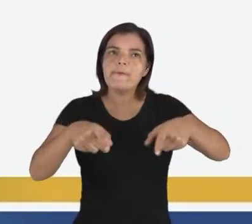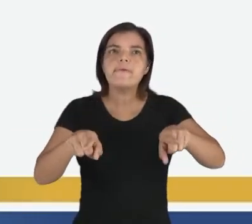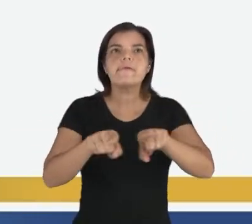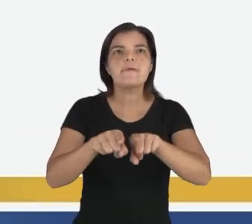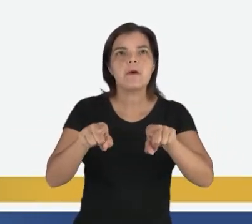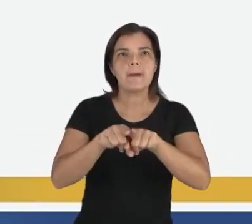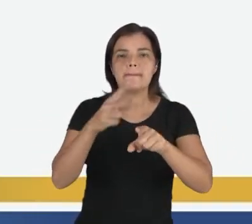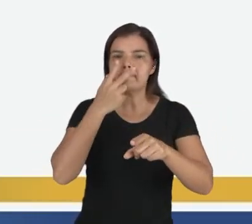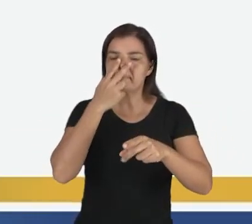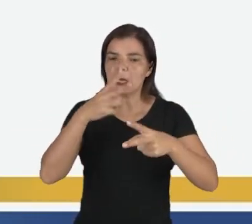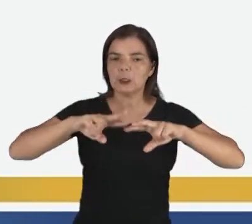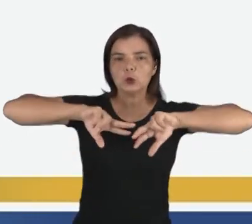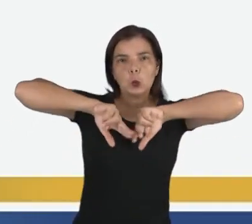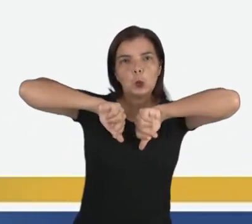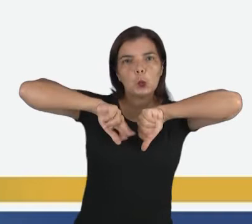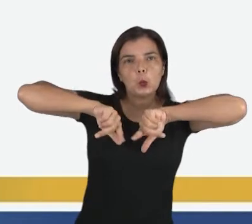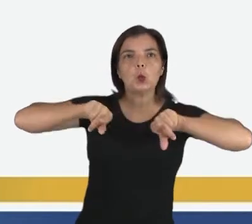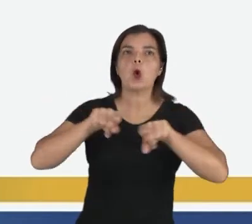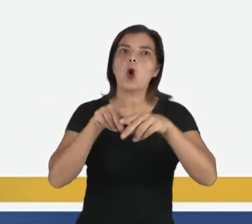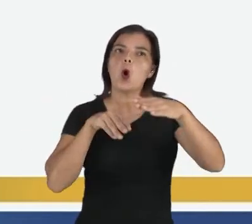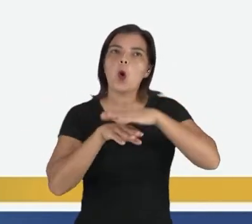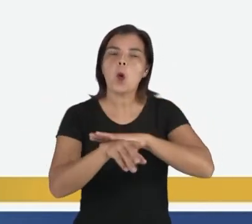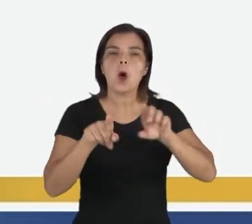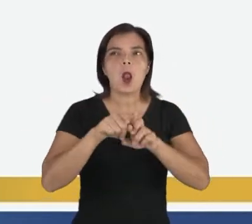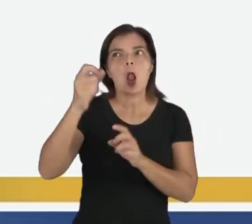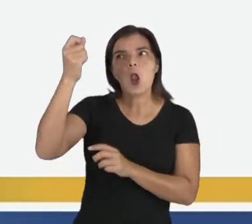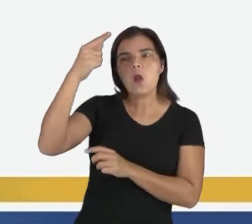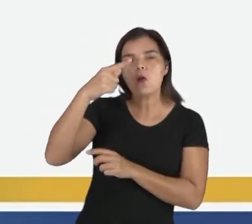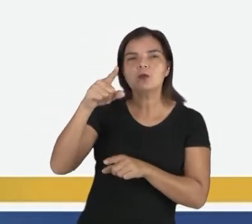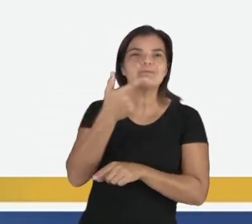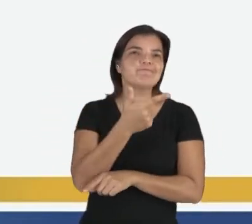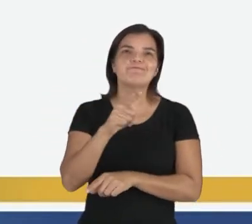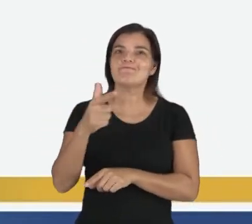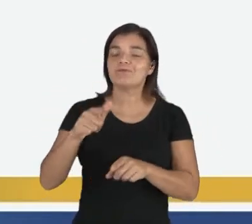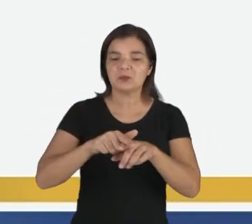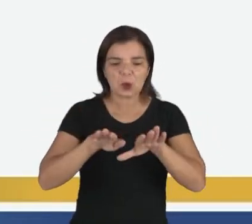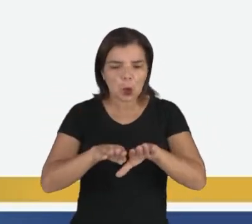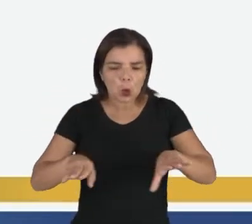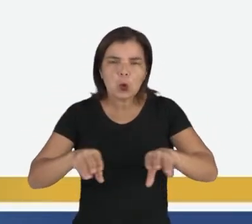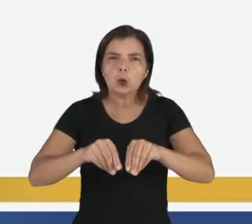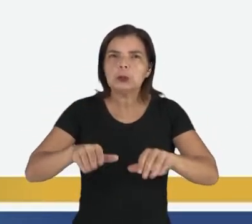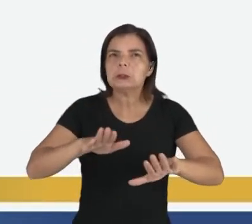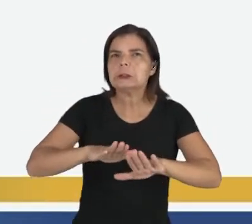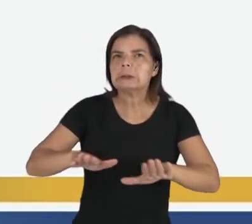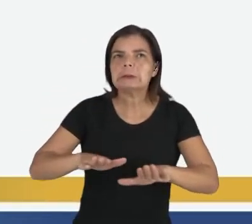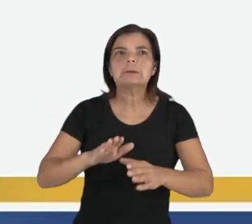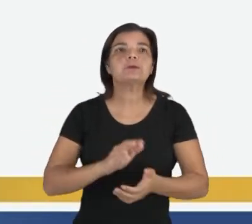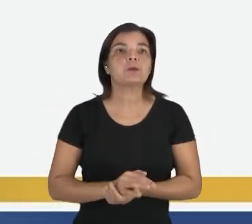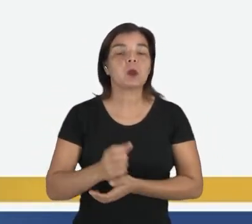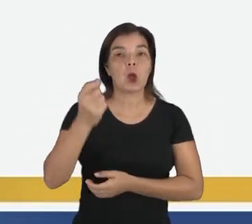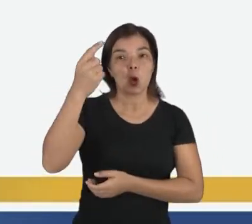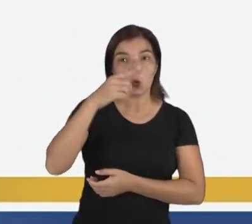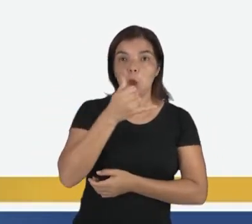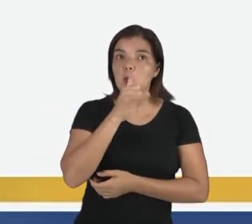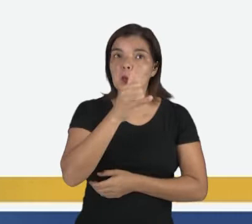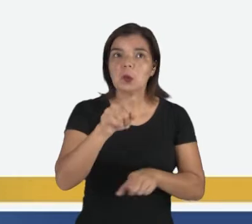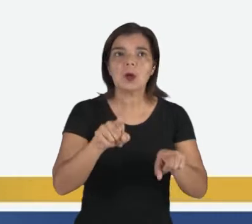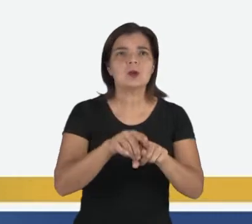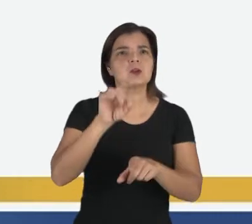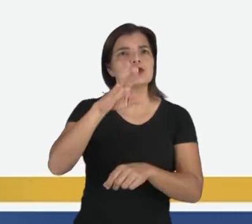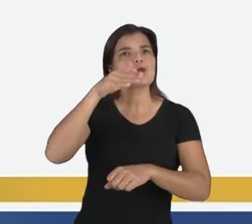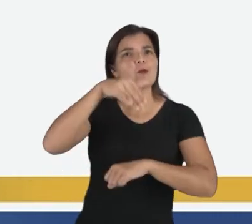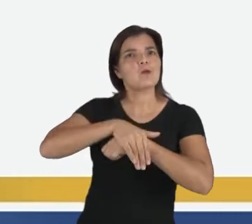como uma toca de tatu. Lá não entra luz do sol e o chão é de terra batida. Luz elétrica